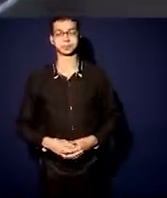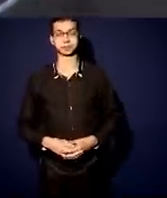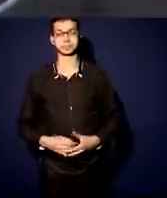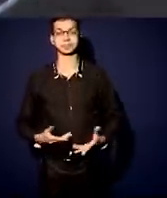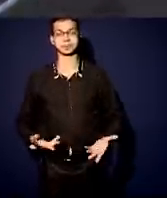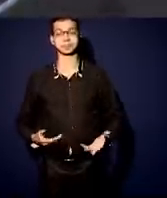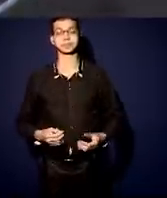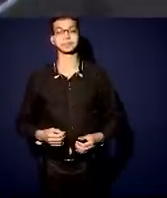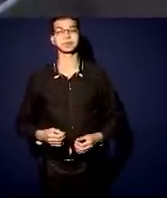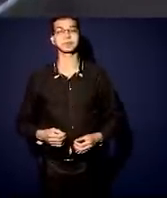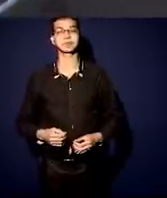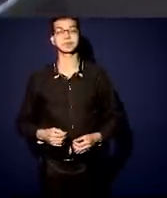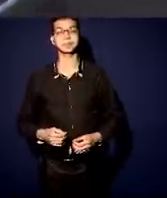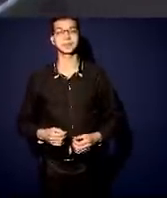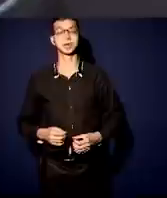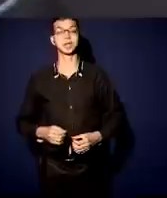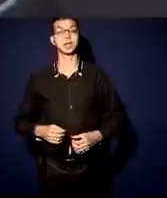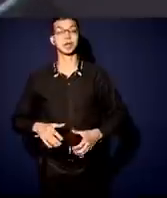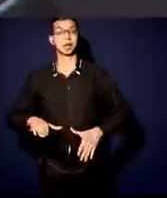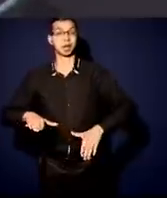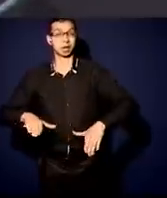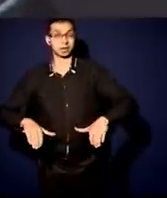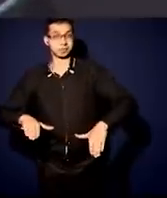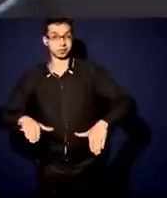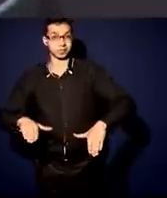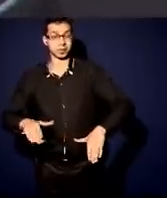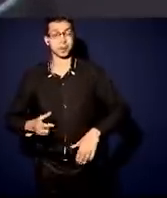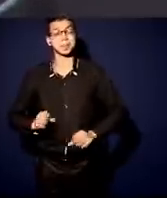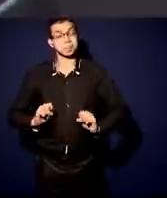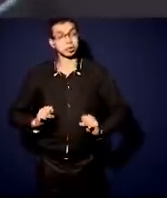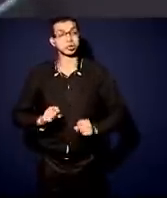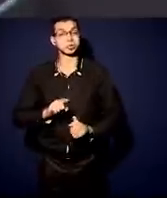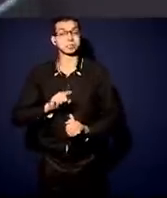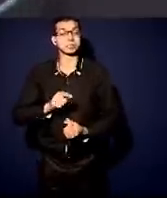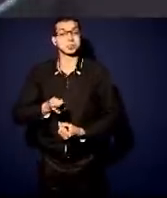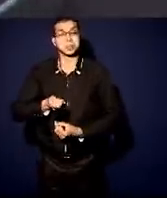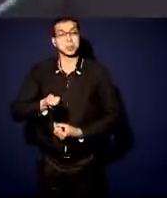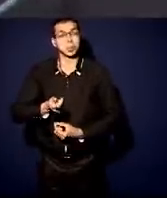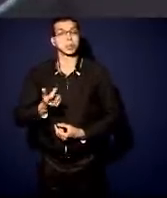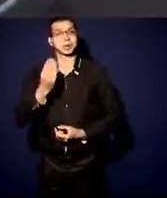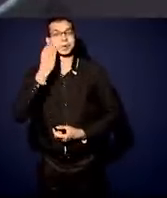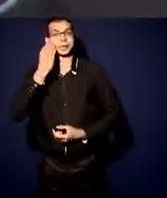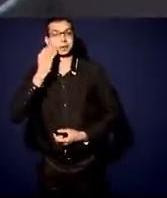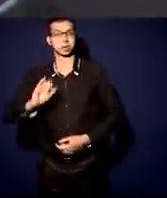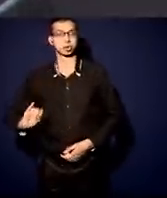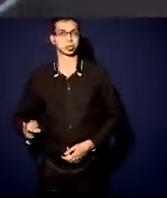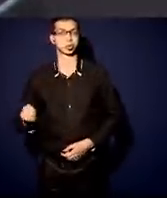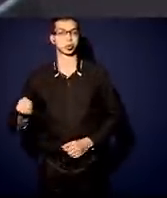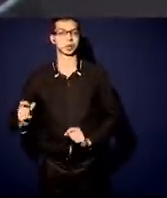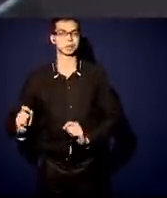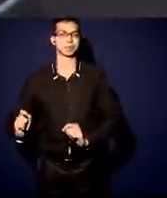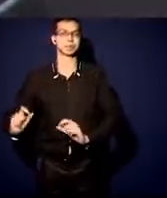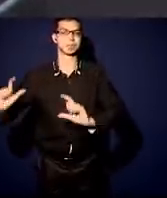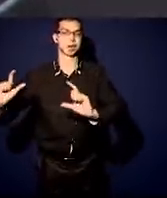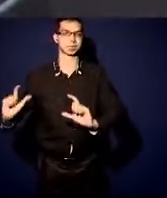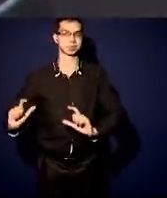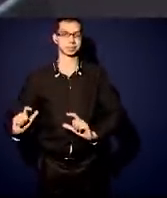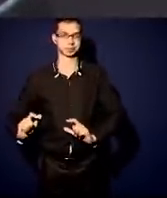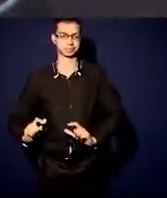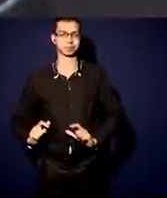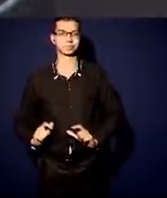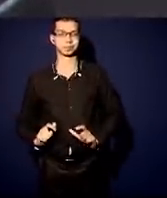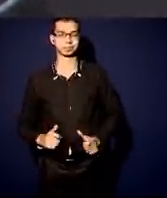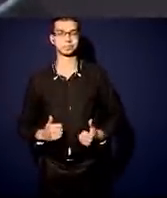muito menor pode ser tão menor que pode gerar a necessidade de um aumento de juros tá então